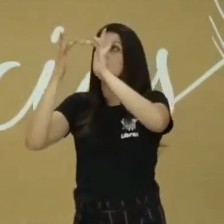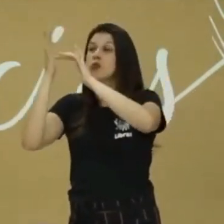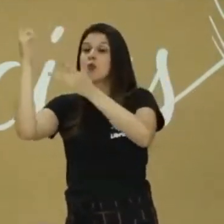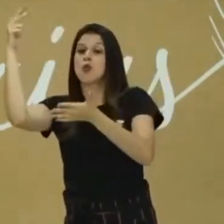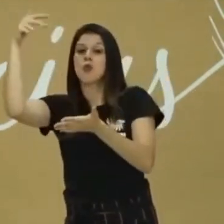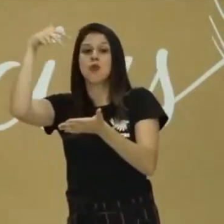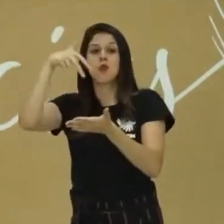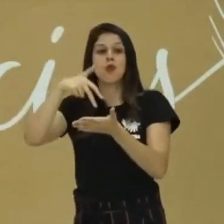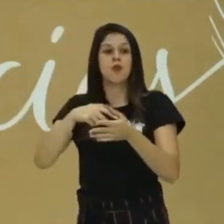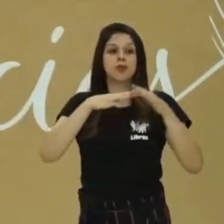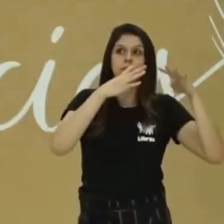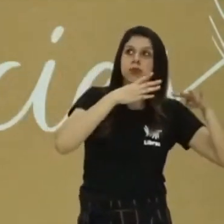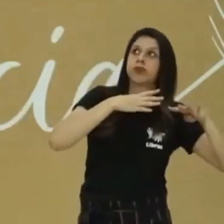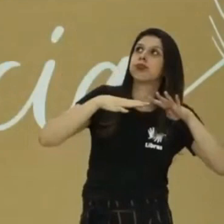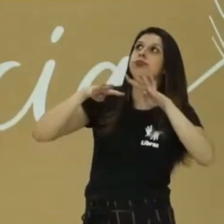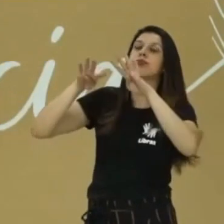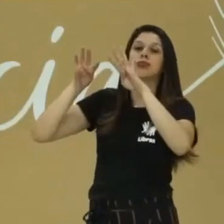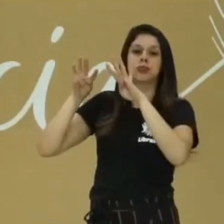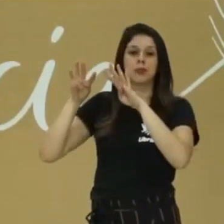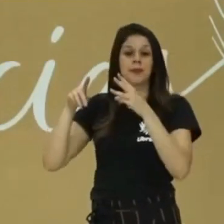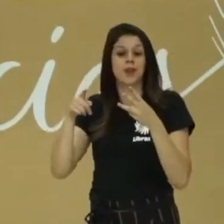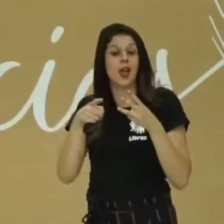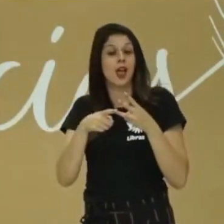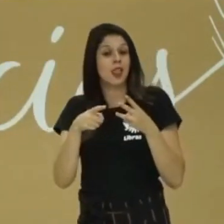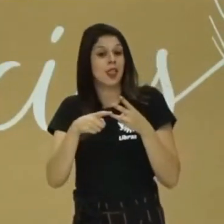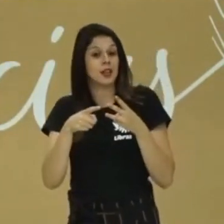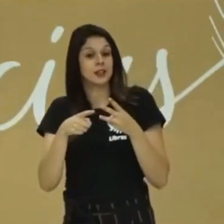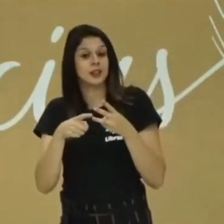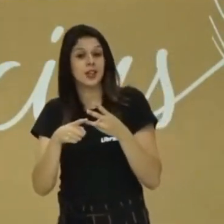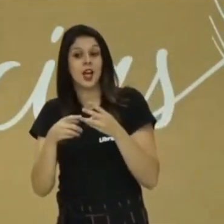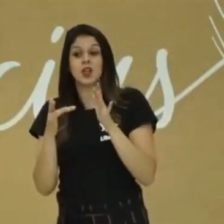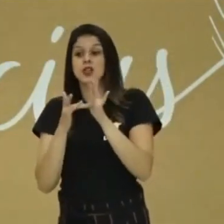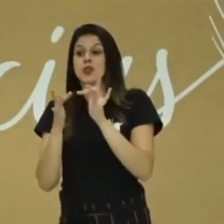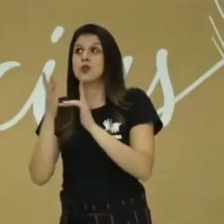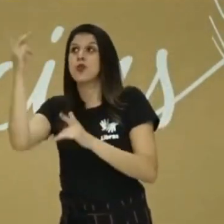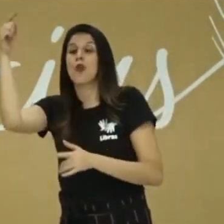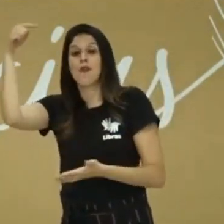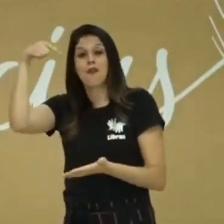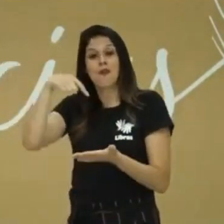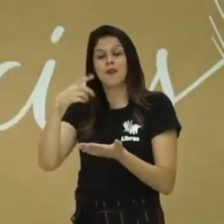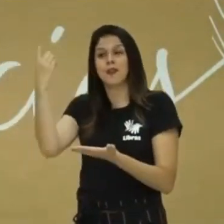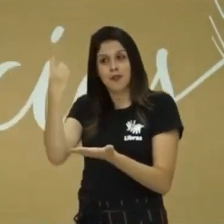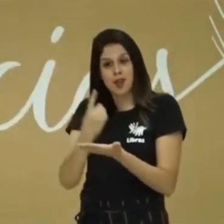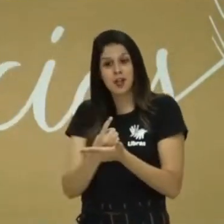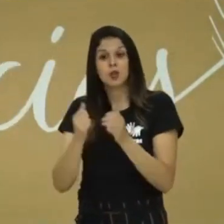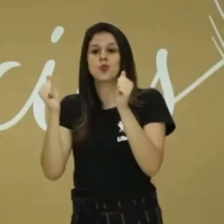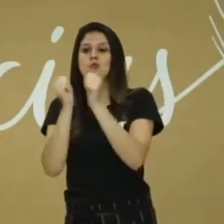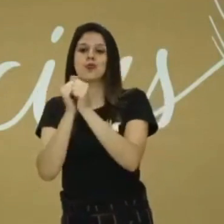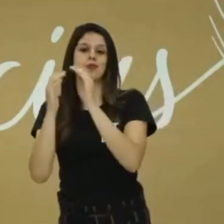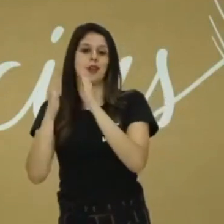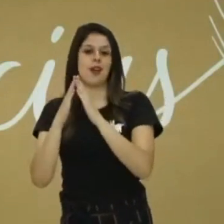que vinda é essa essa é a vinda que ele vem com a igreja ele não vem mais para buscar a igreja